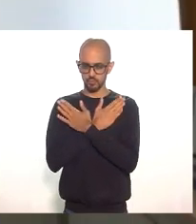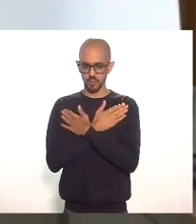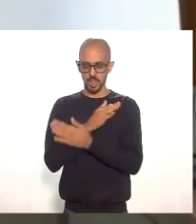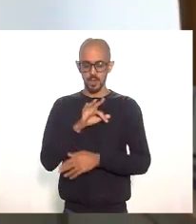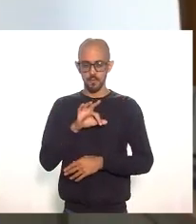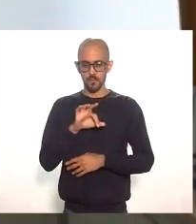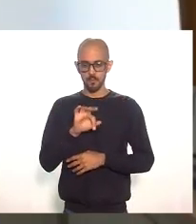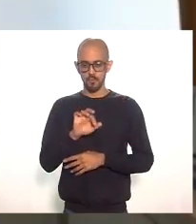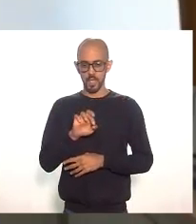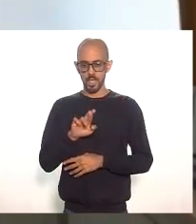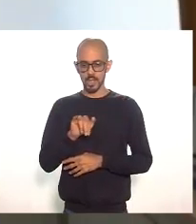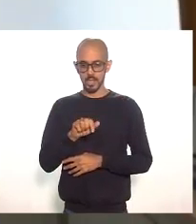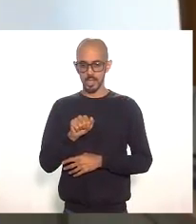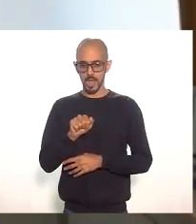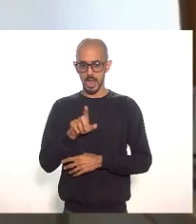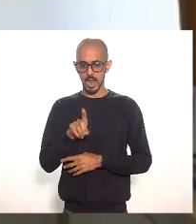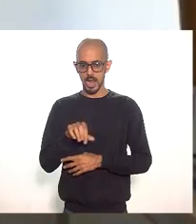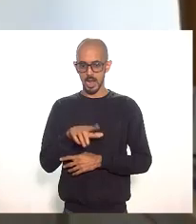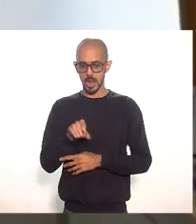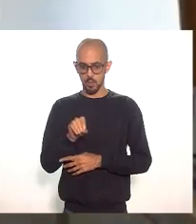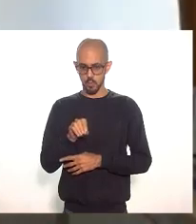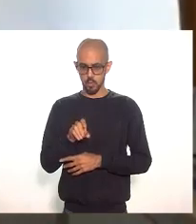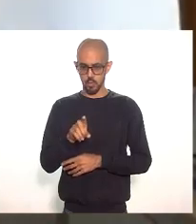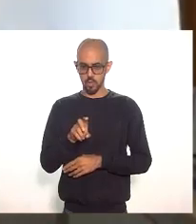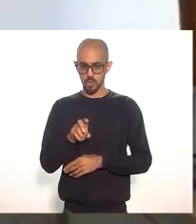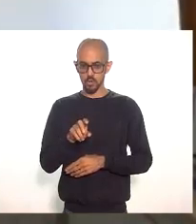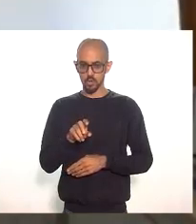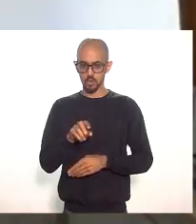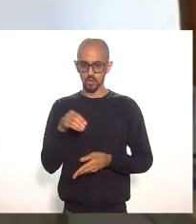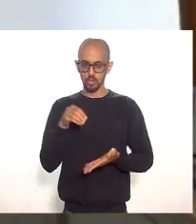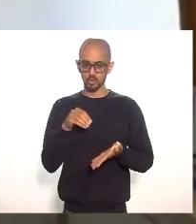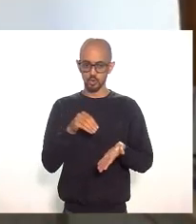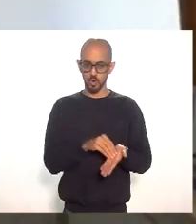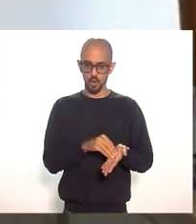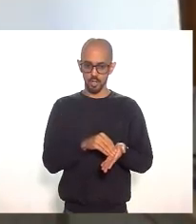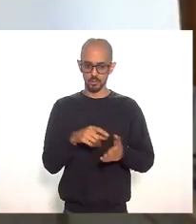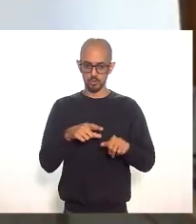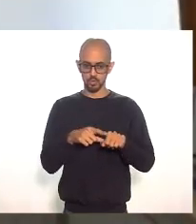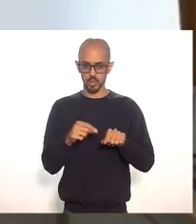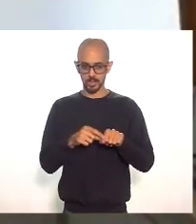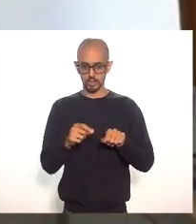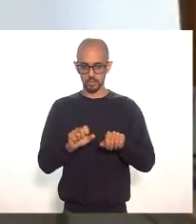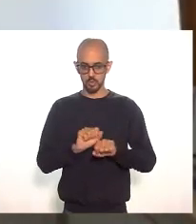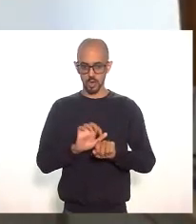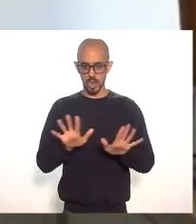foi introduzido um dispositivo, um artigo, muito claro,